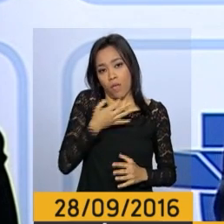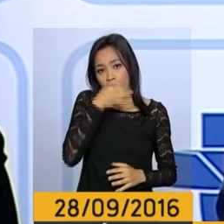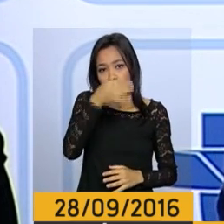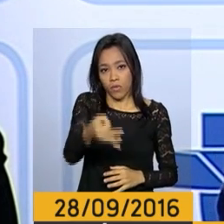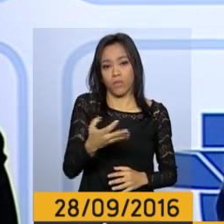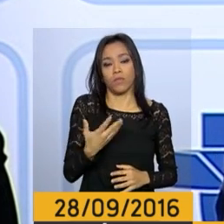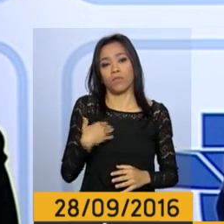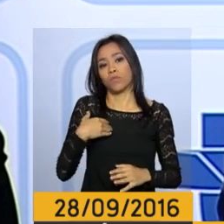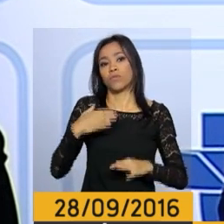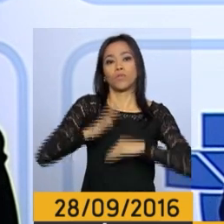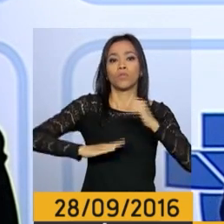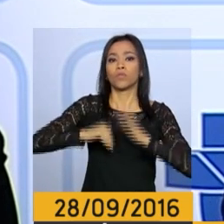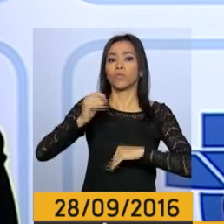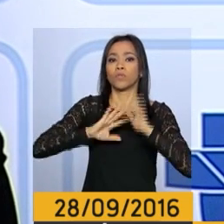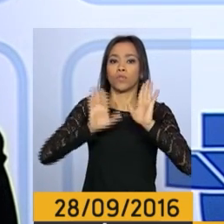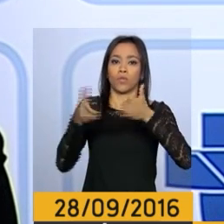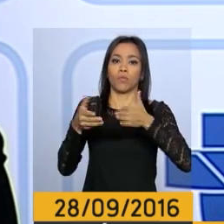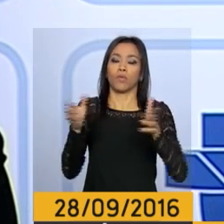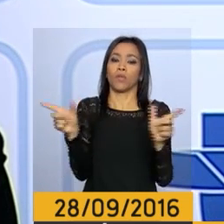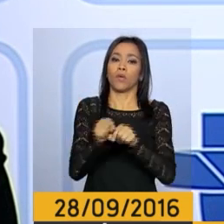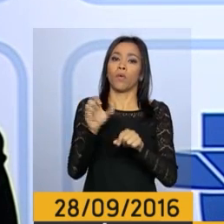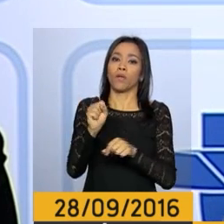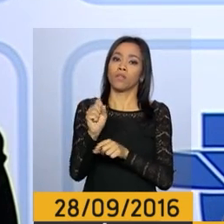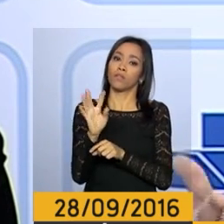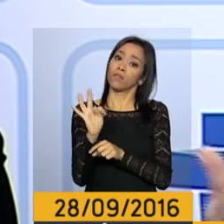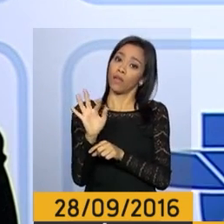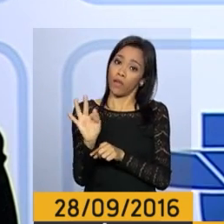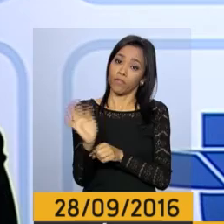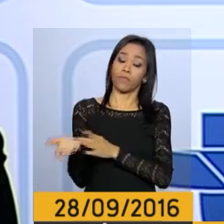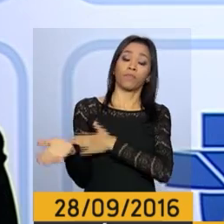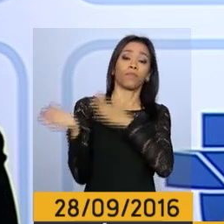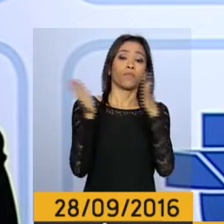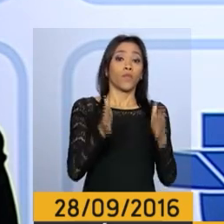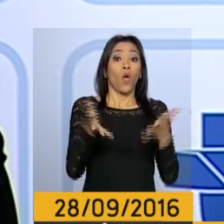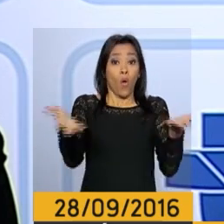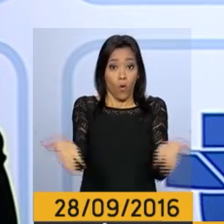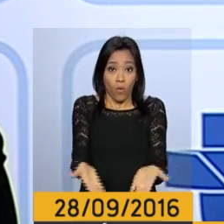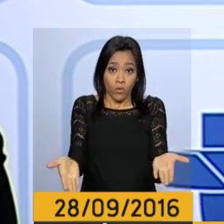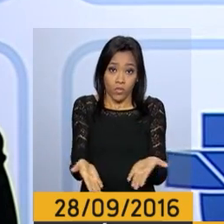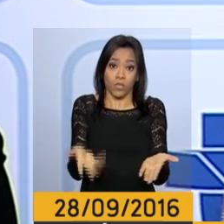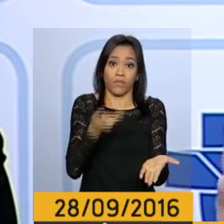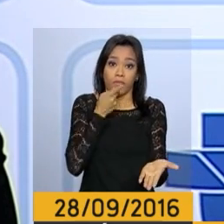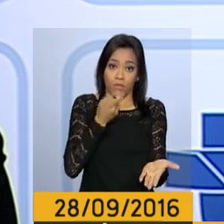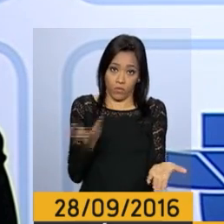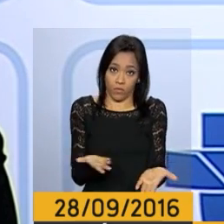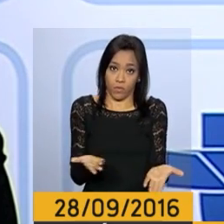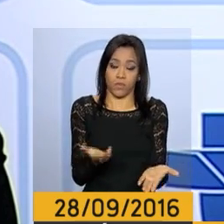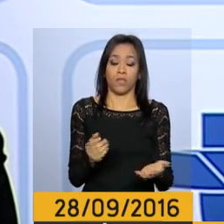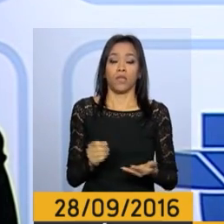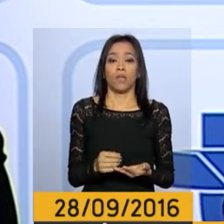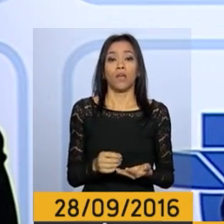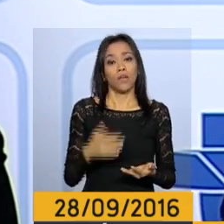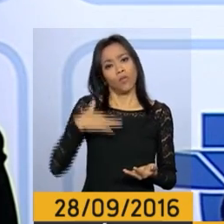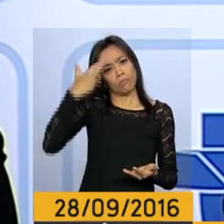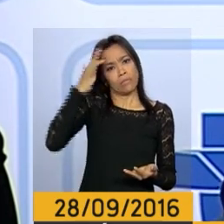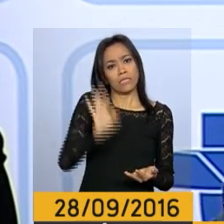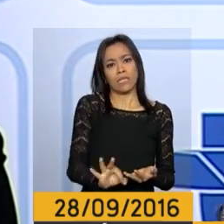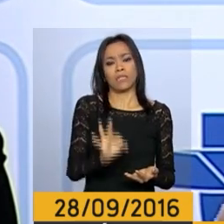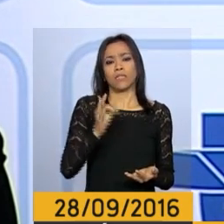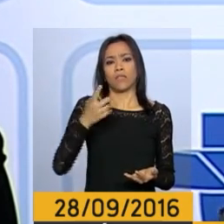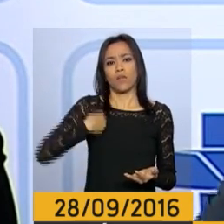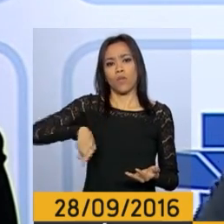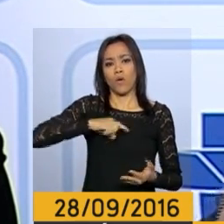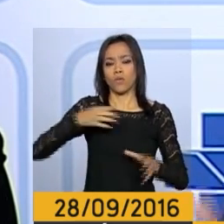sobre ainda a questão de hoje então é só eles tenham certeza de que a nossa equipe que ainda